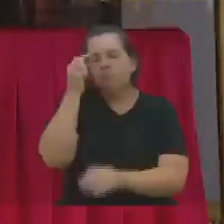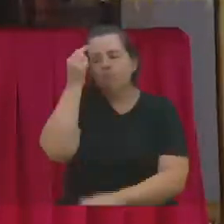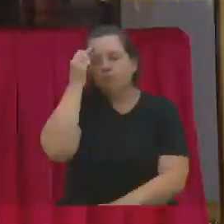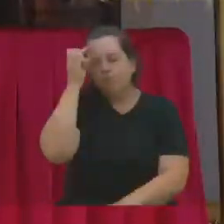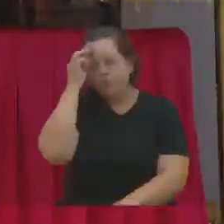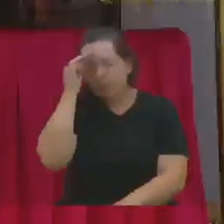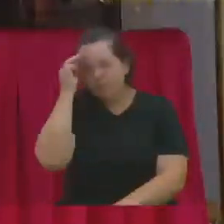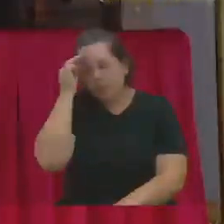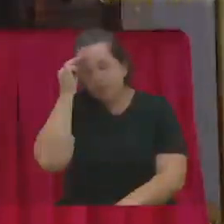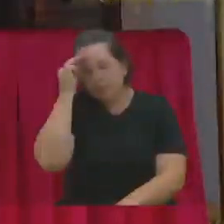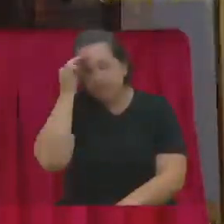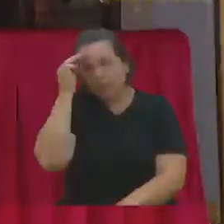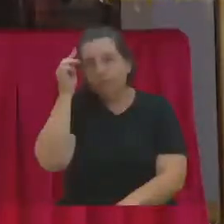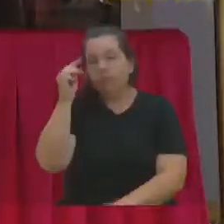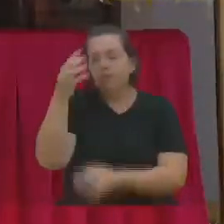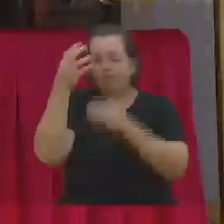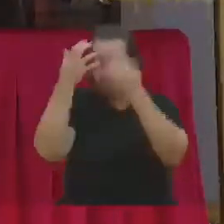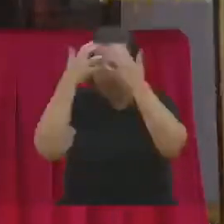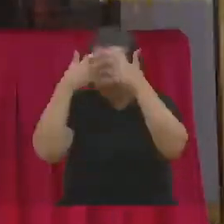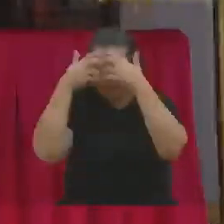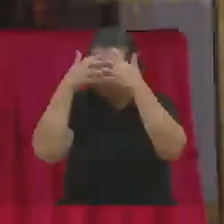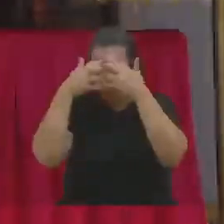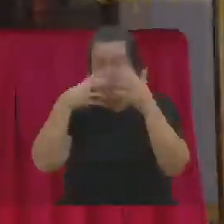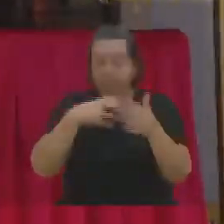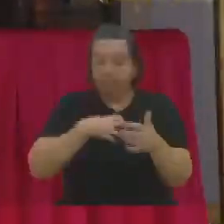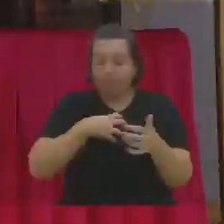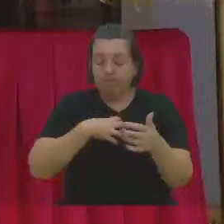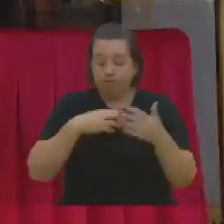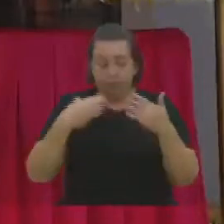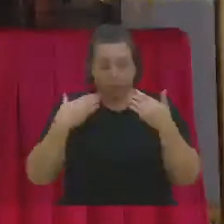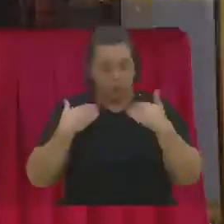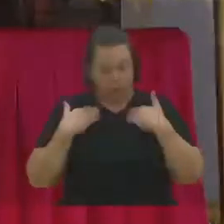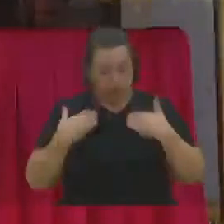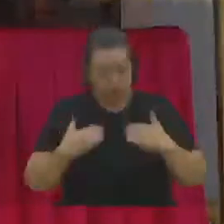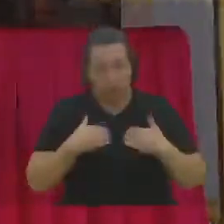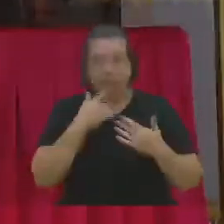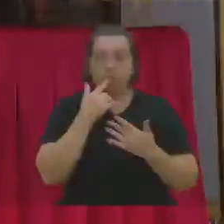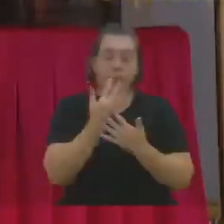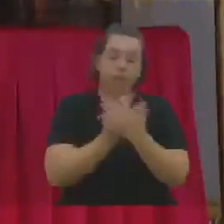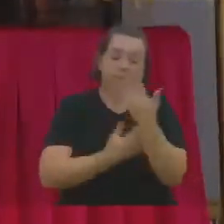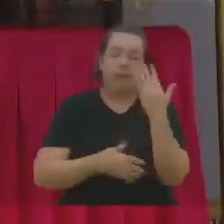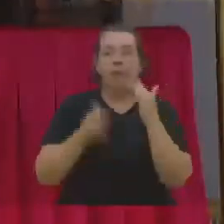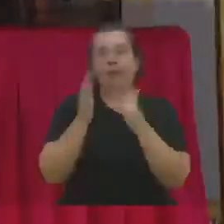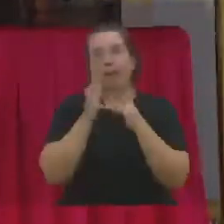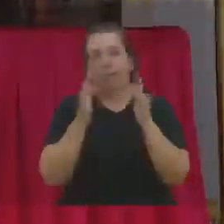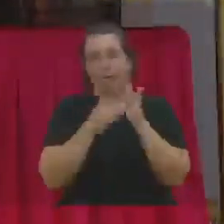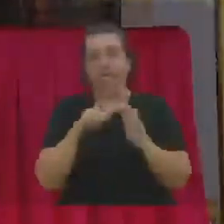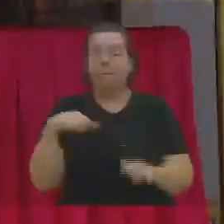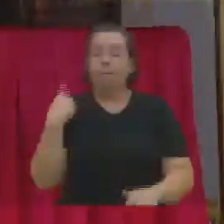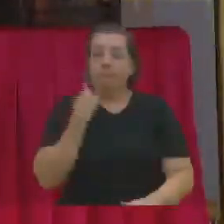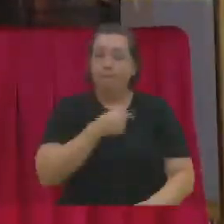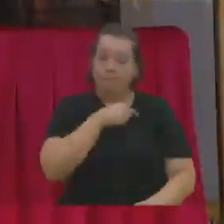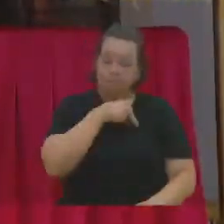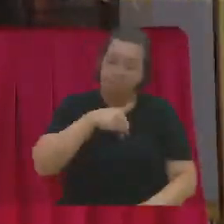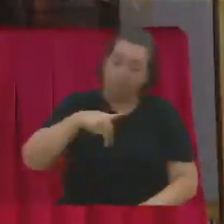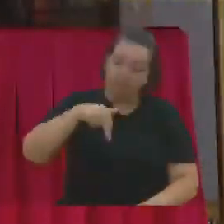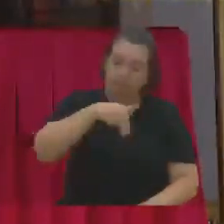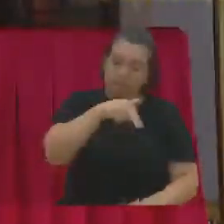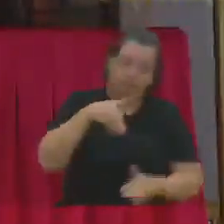meditarmos o sentido do corpo e sangue de Cristo na nossa caminhada